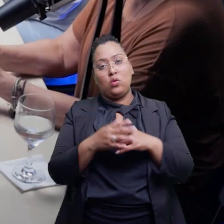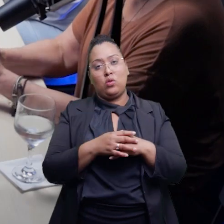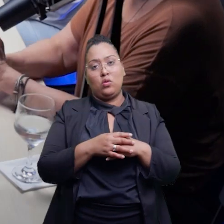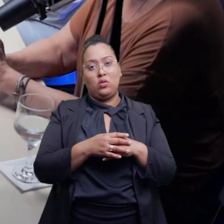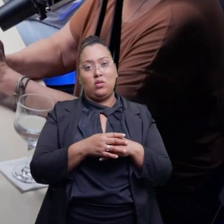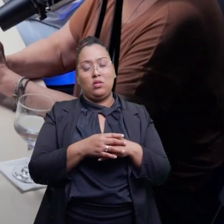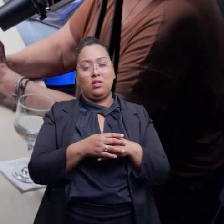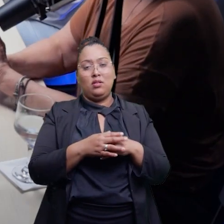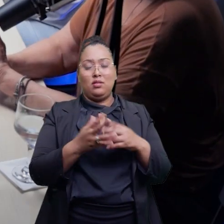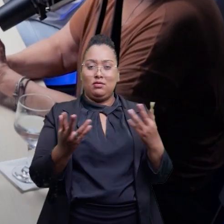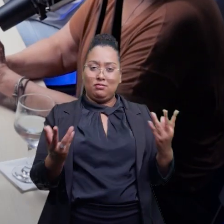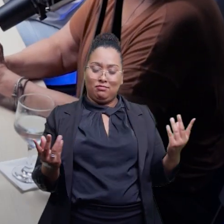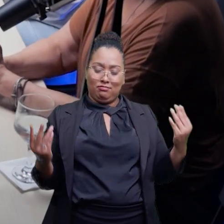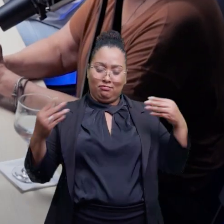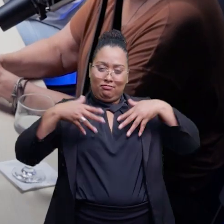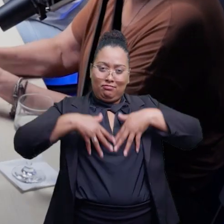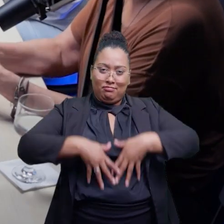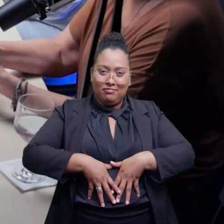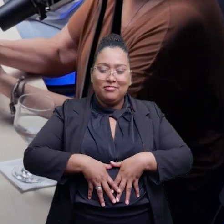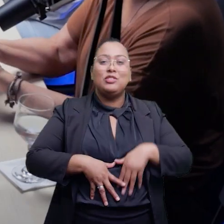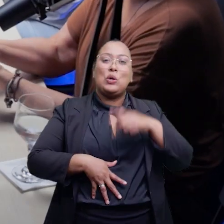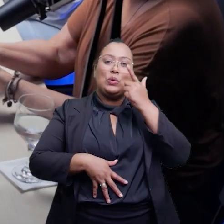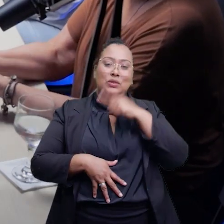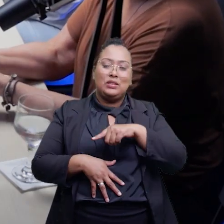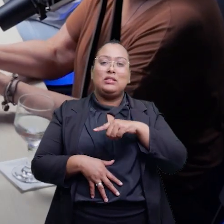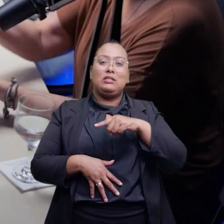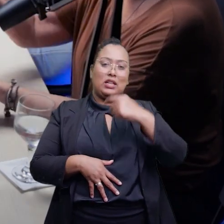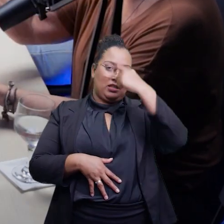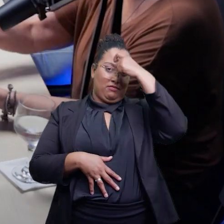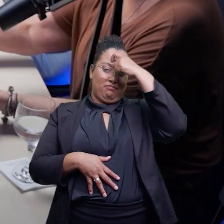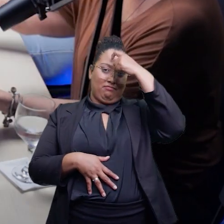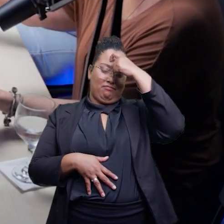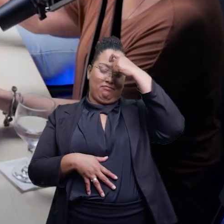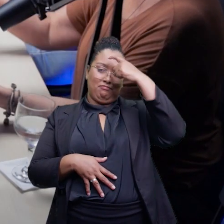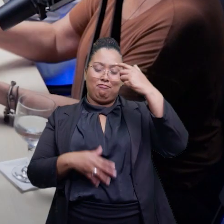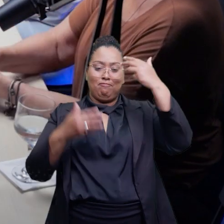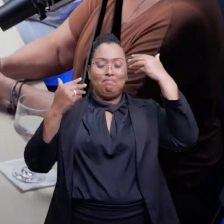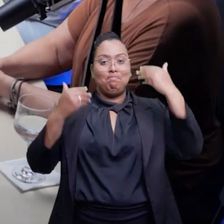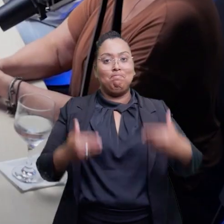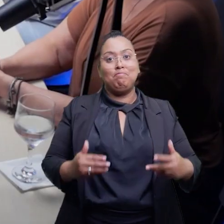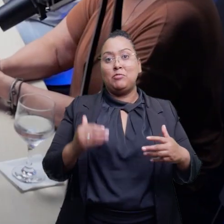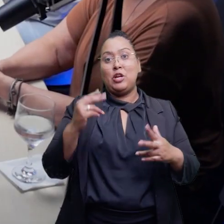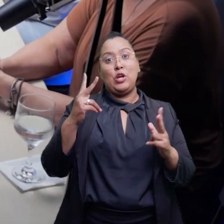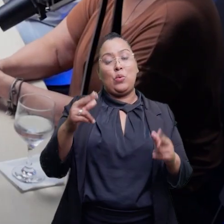As duas coisas se encontram para gerar uma